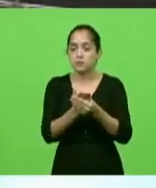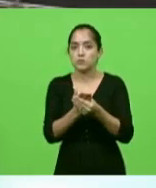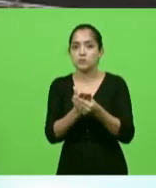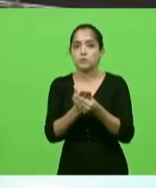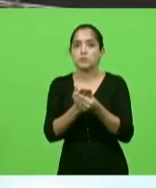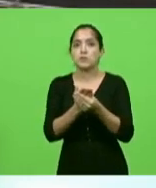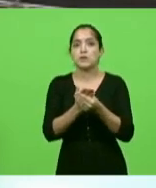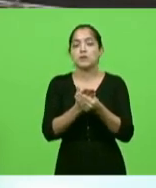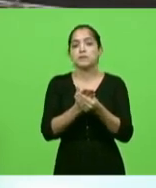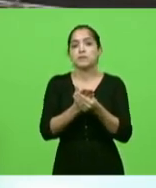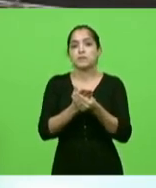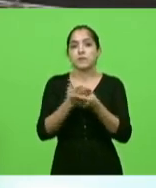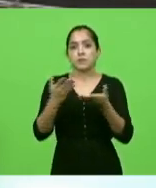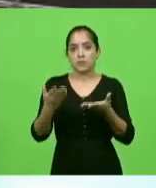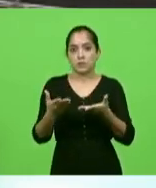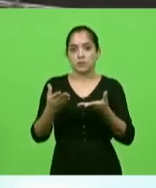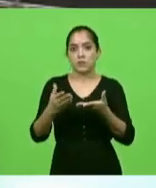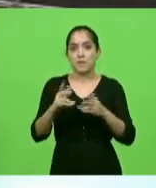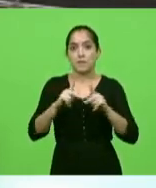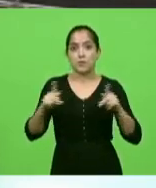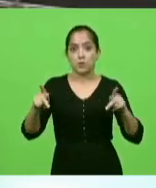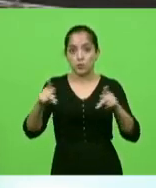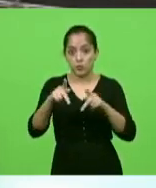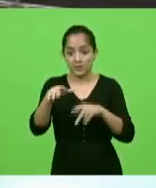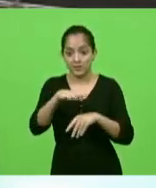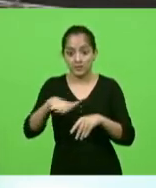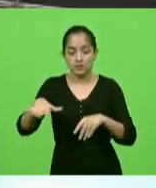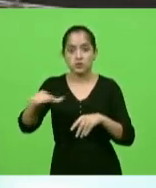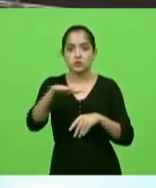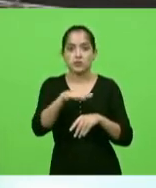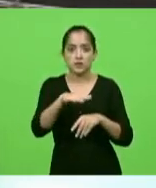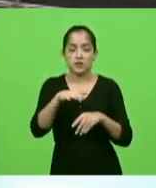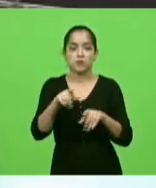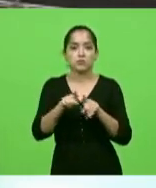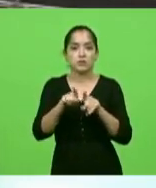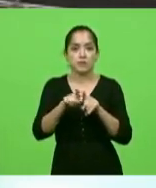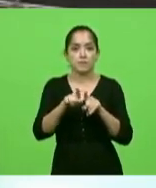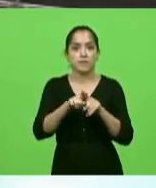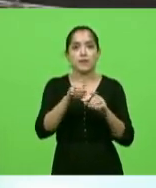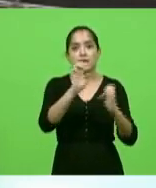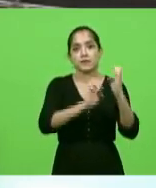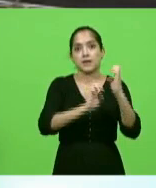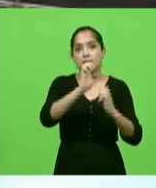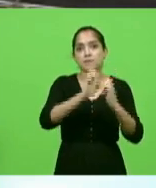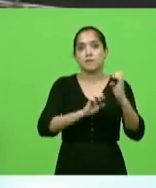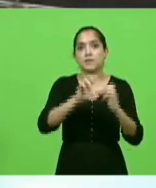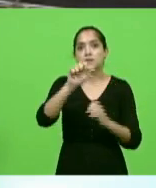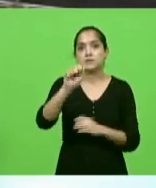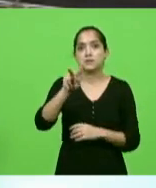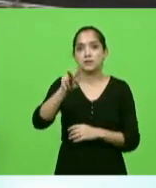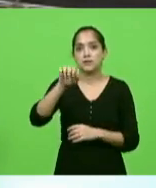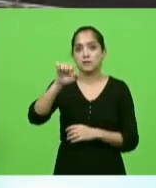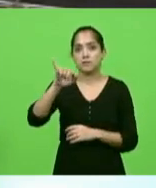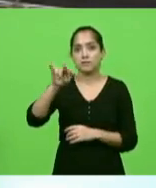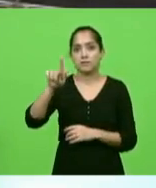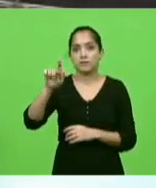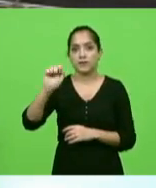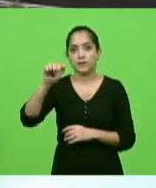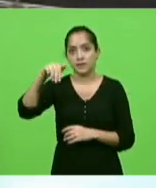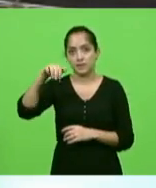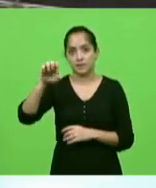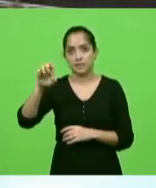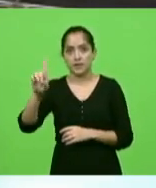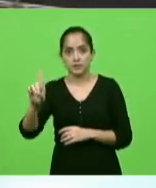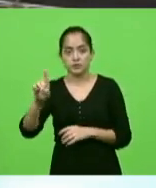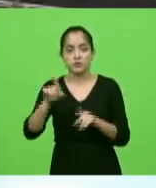foi Inter Olá eu sou a procuradoria geral em Face da empresa Vega médico visando resguardar o ressarcimento ao erário